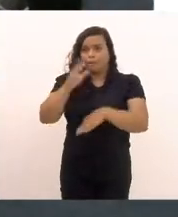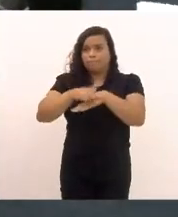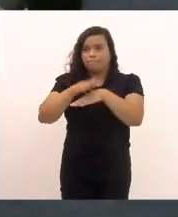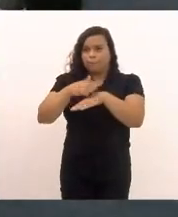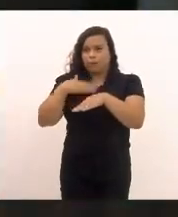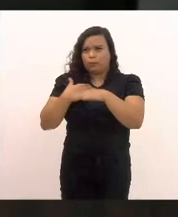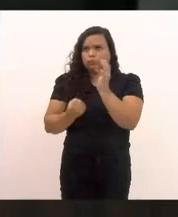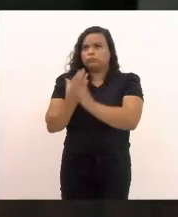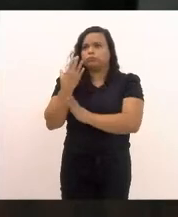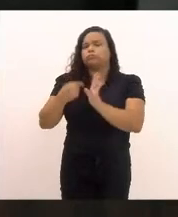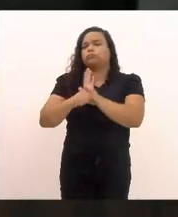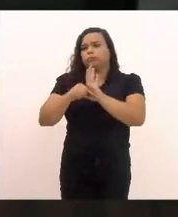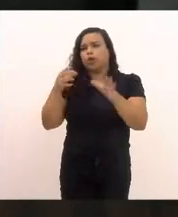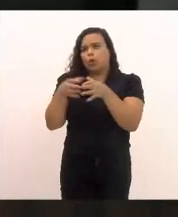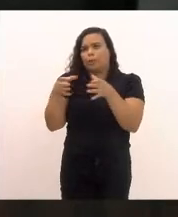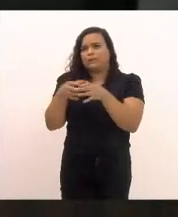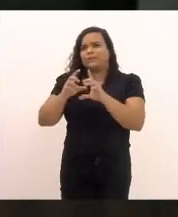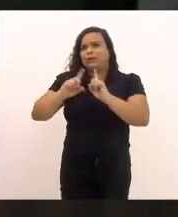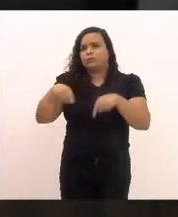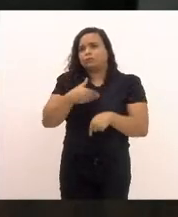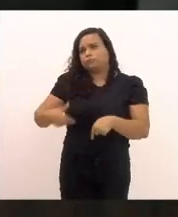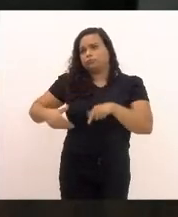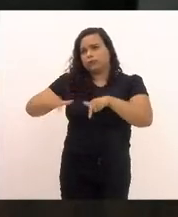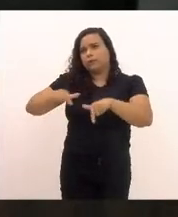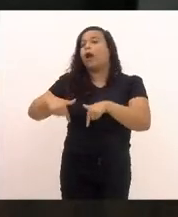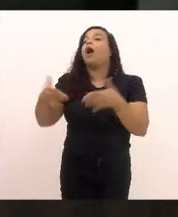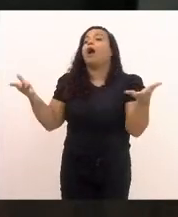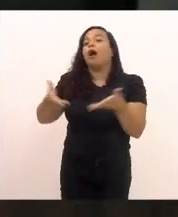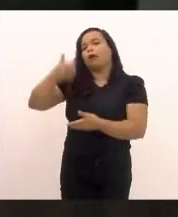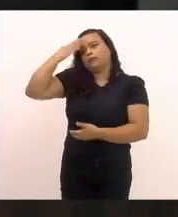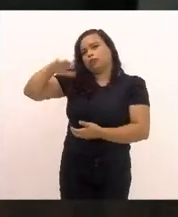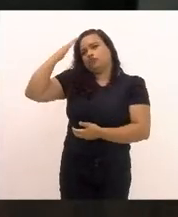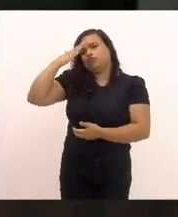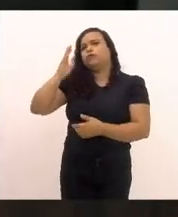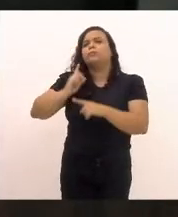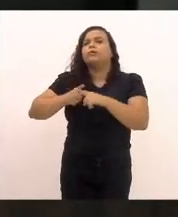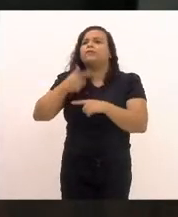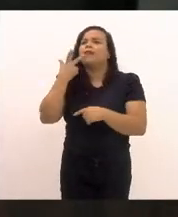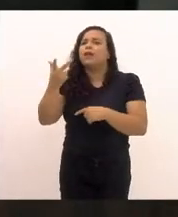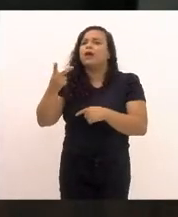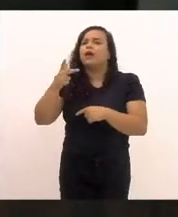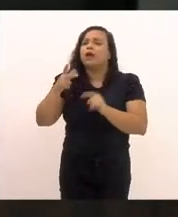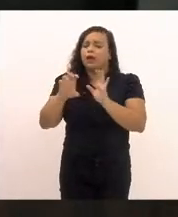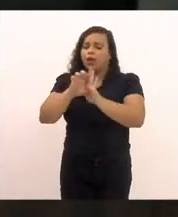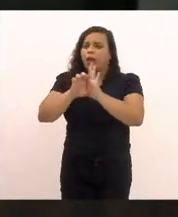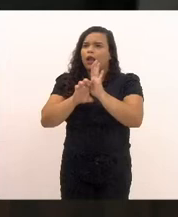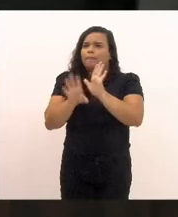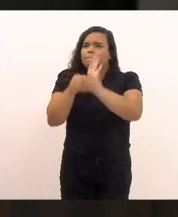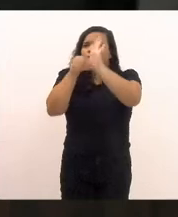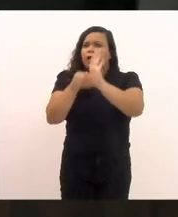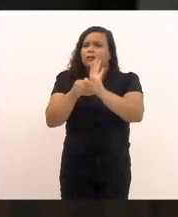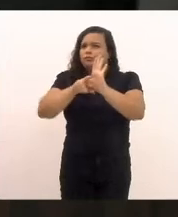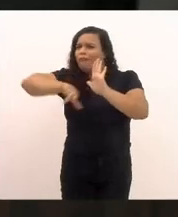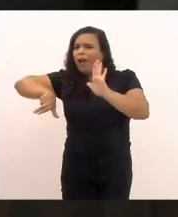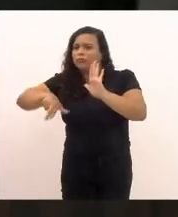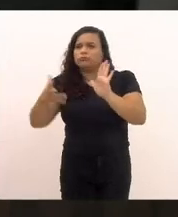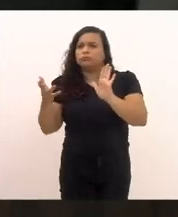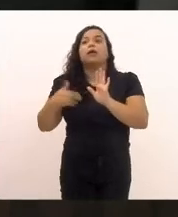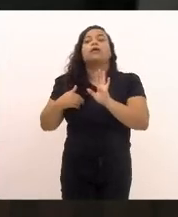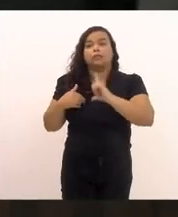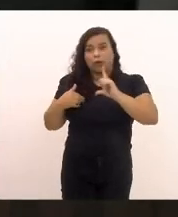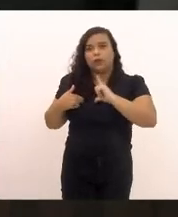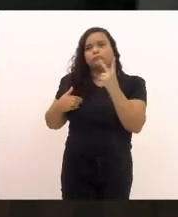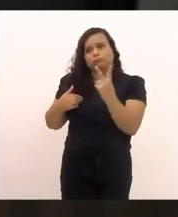Comissão de Servidores. As duas, ok. Ok, tá agora bom? Entendi. Porque como ele falou, com emendas, aí é, aqui delas, só constava uma. É, uma delas é